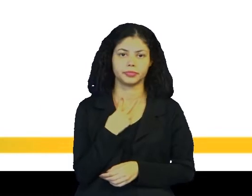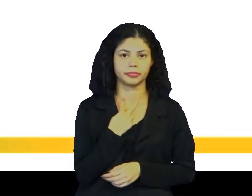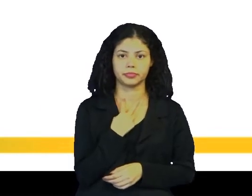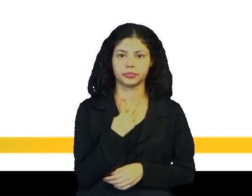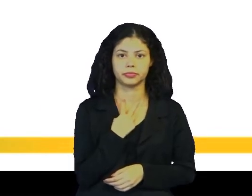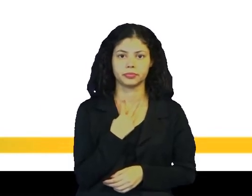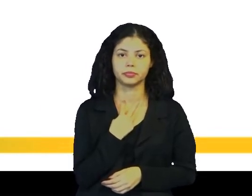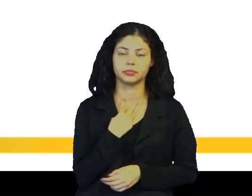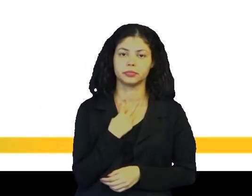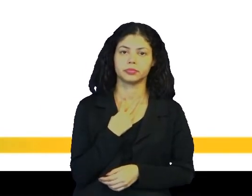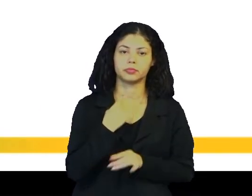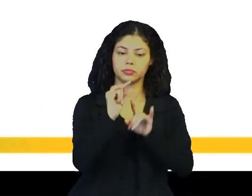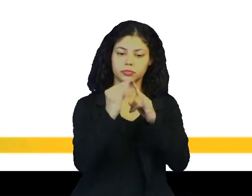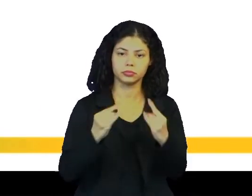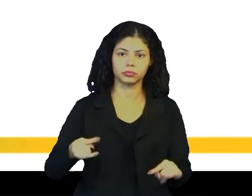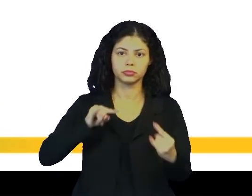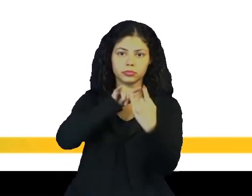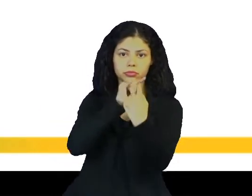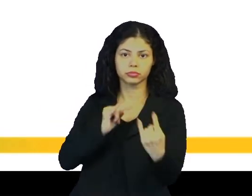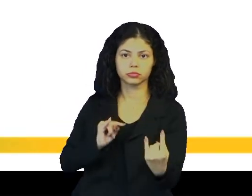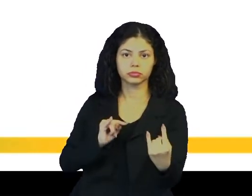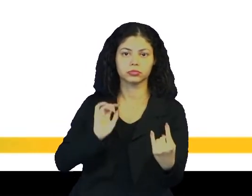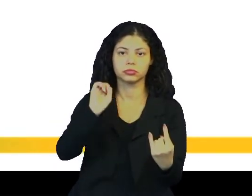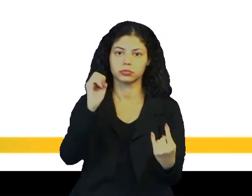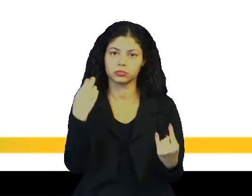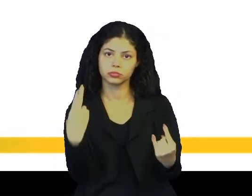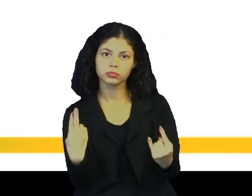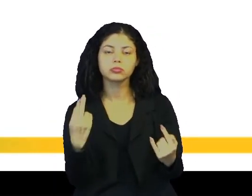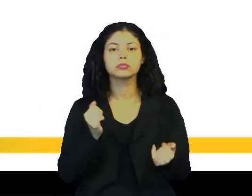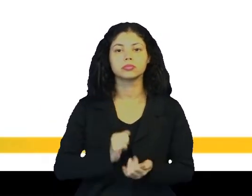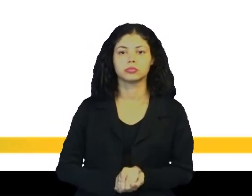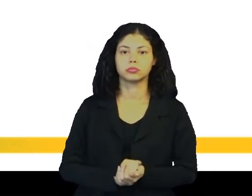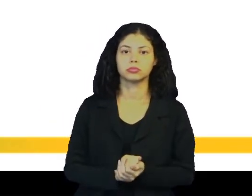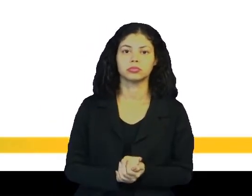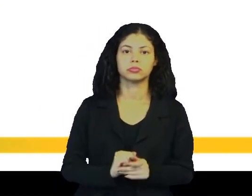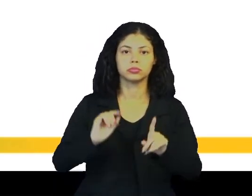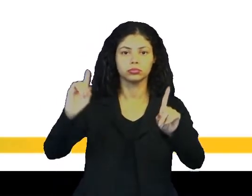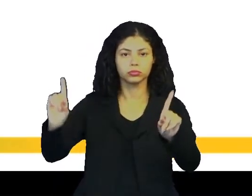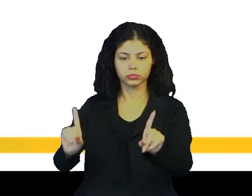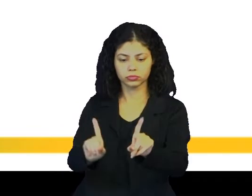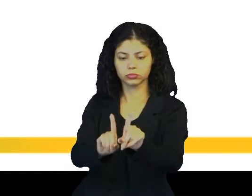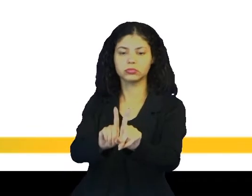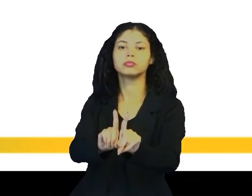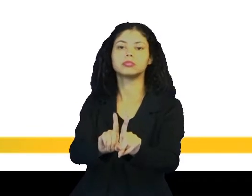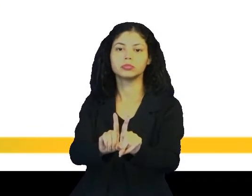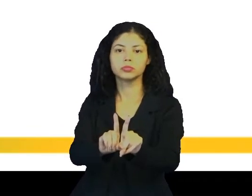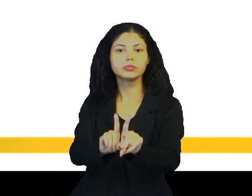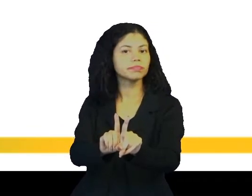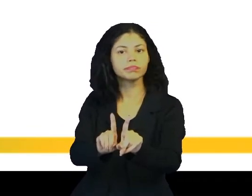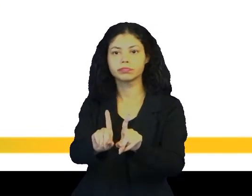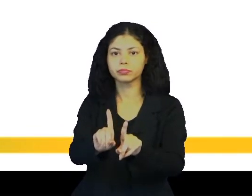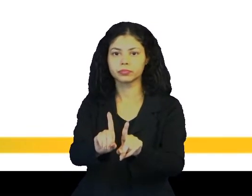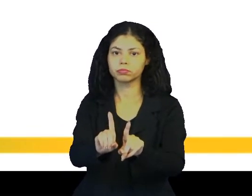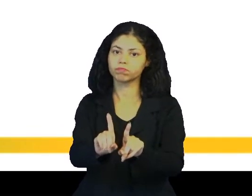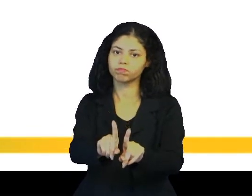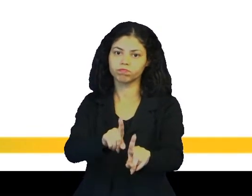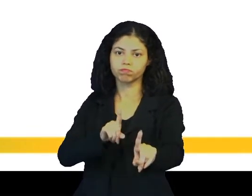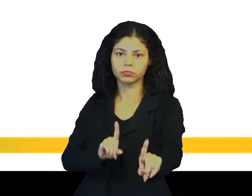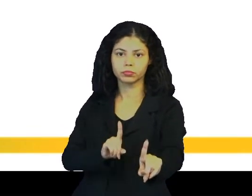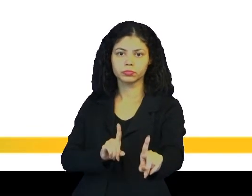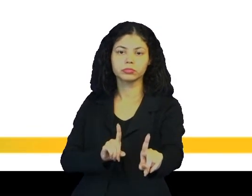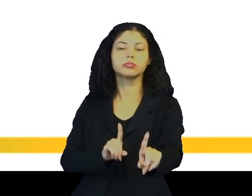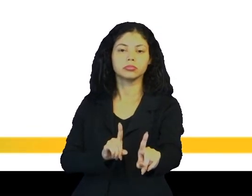retratados em templos, olha só, ou ao lado dos deuses, né? Então, os humanos,